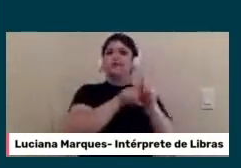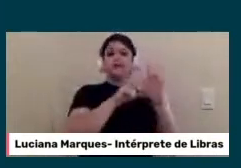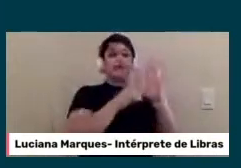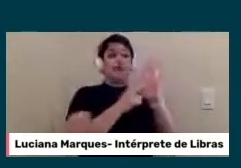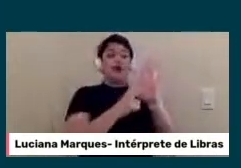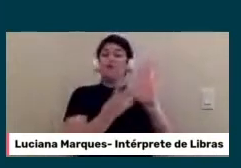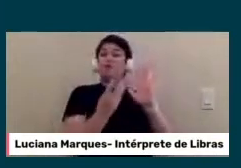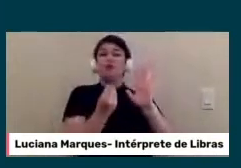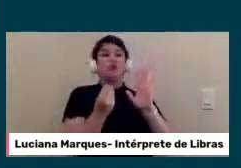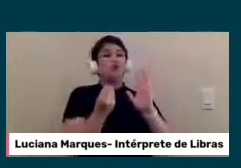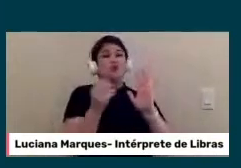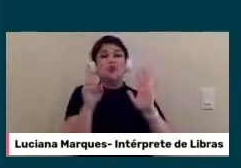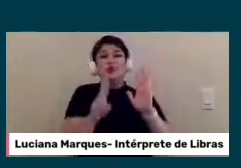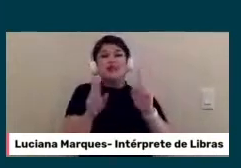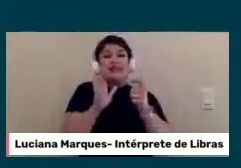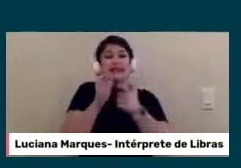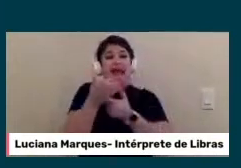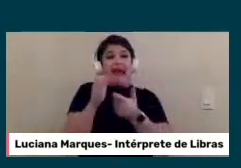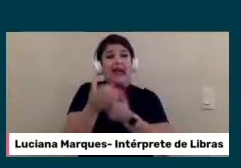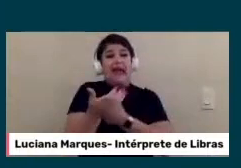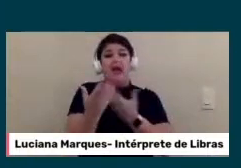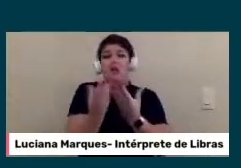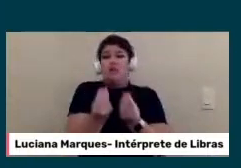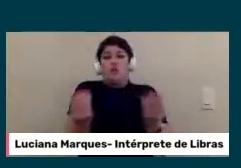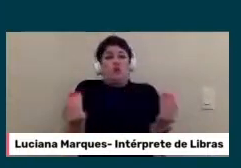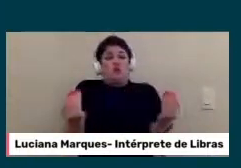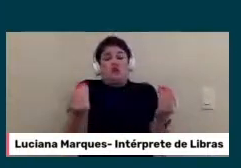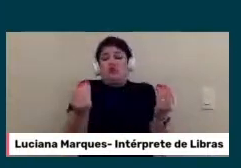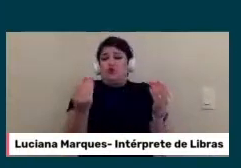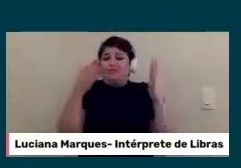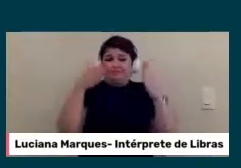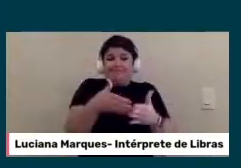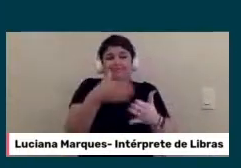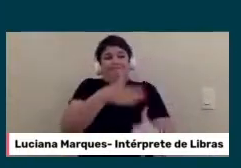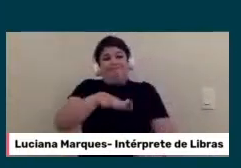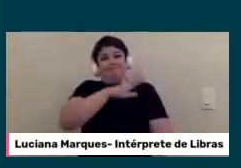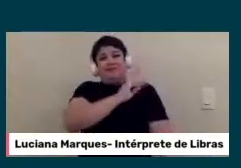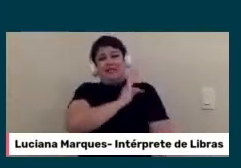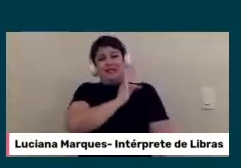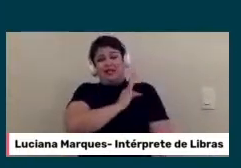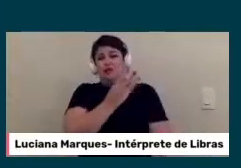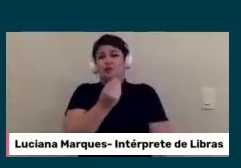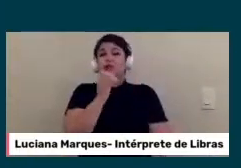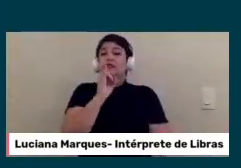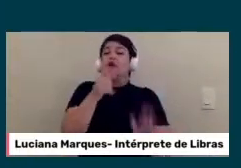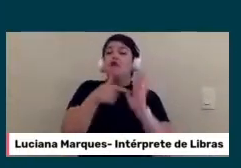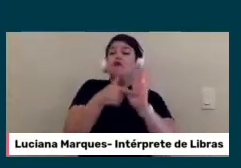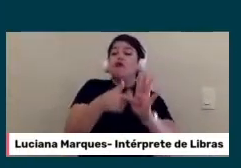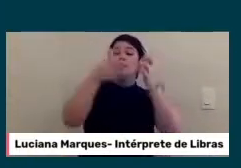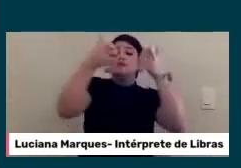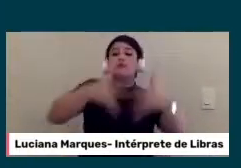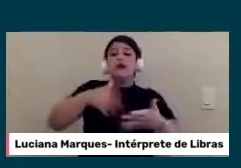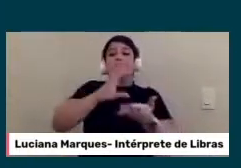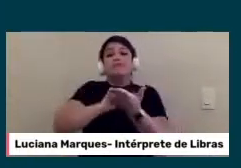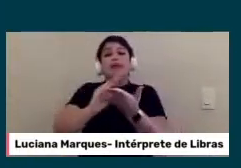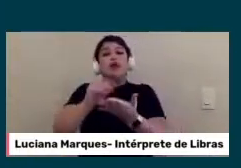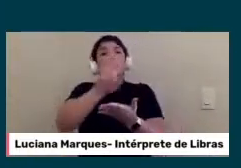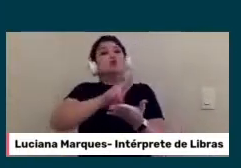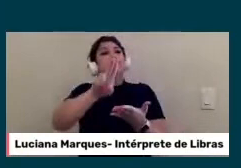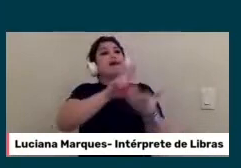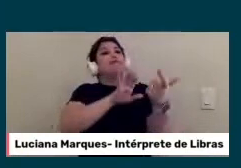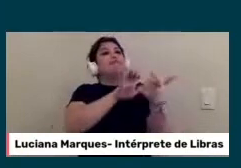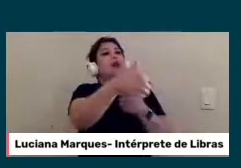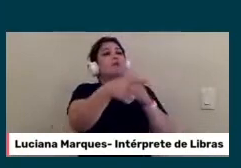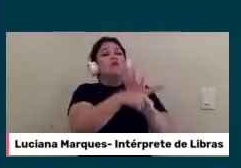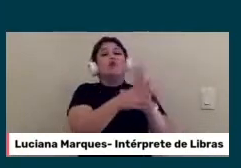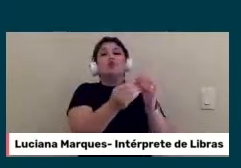sendo usado, então, quando eu vou explicar algum conteúdo de dados, por usar muitos termos técnicos,